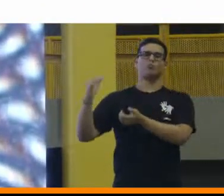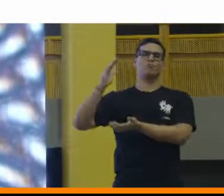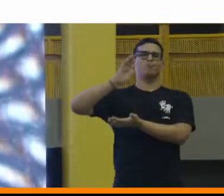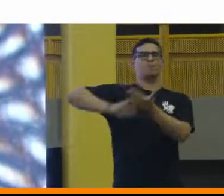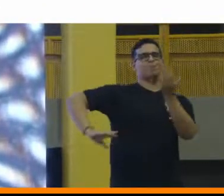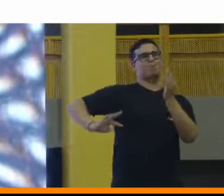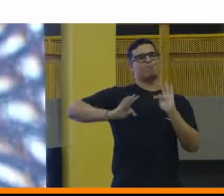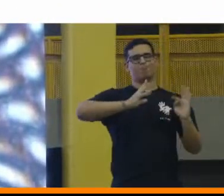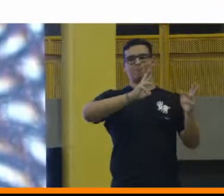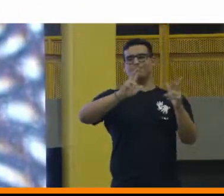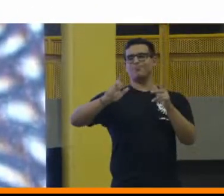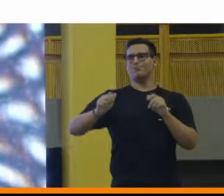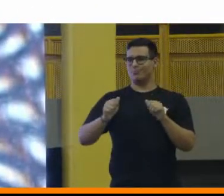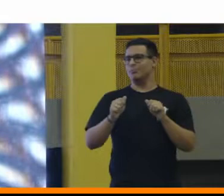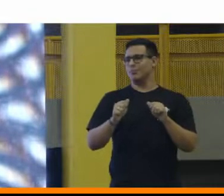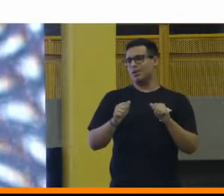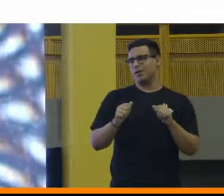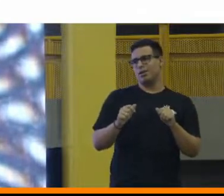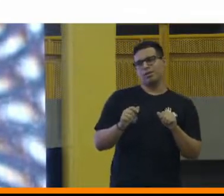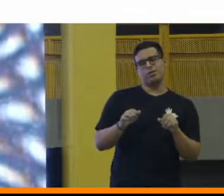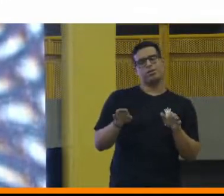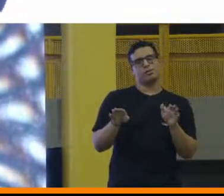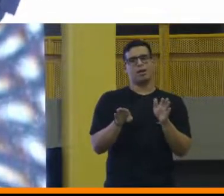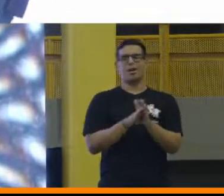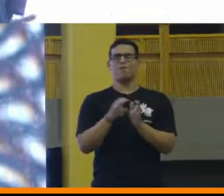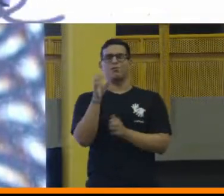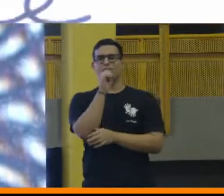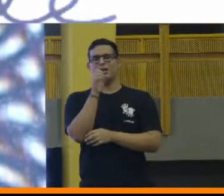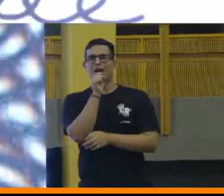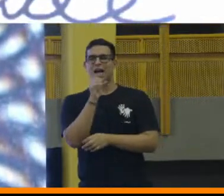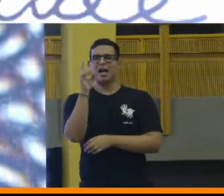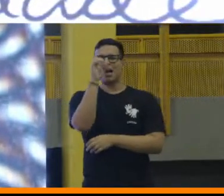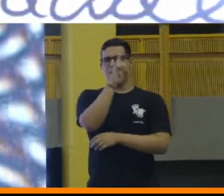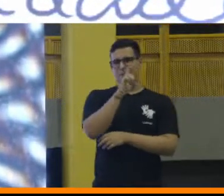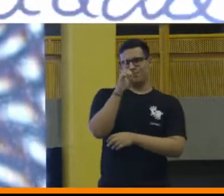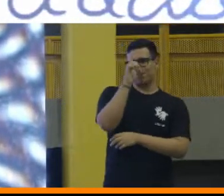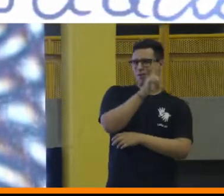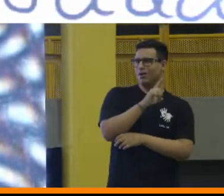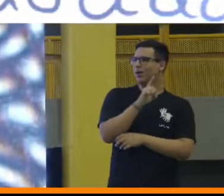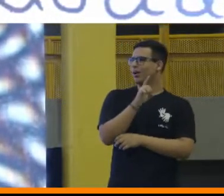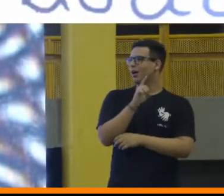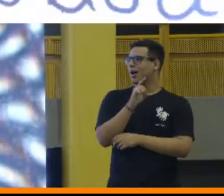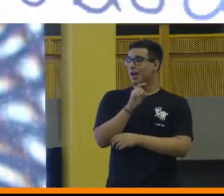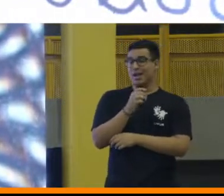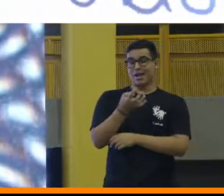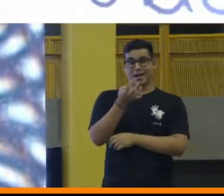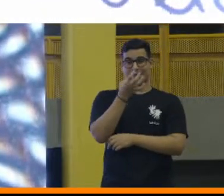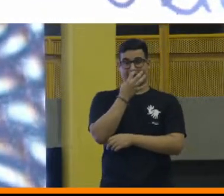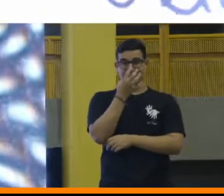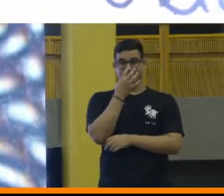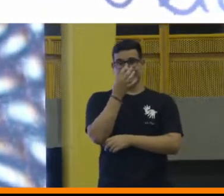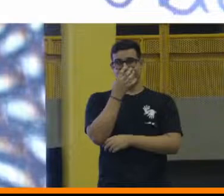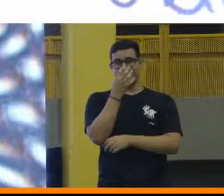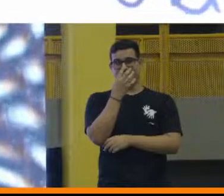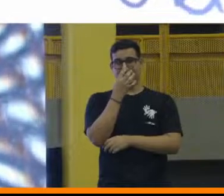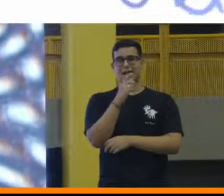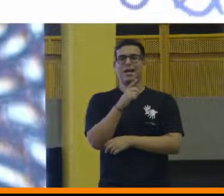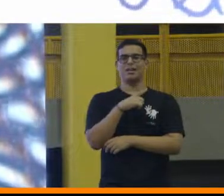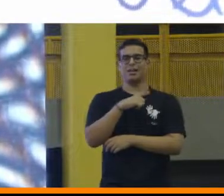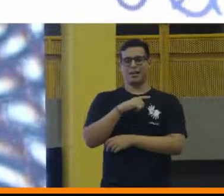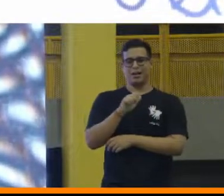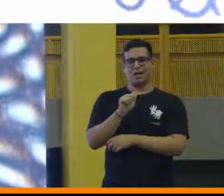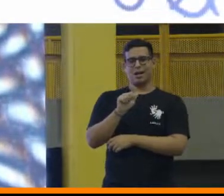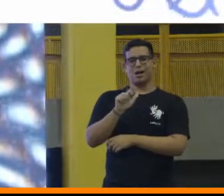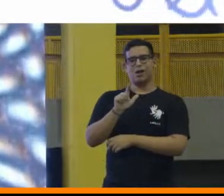E quando havia nos finais de semana aquela conversa, aquela corrida, Galvão Bueno